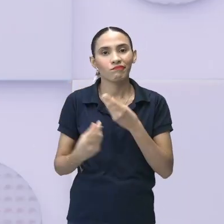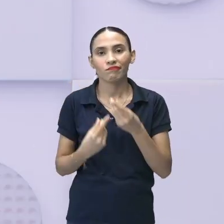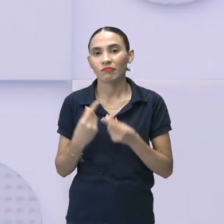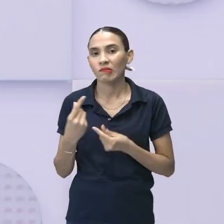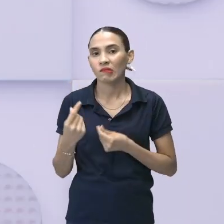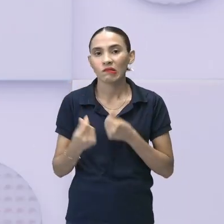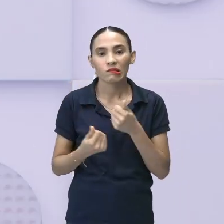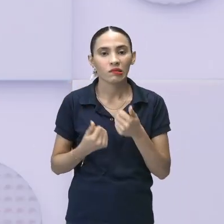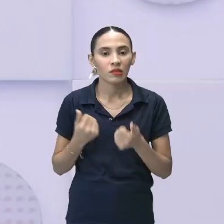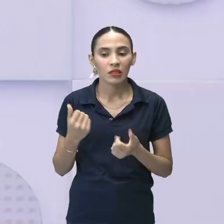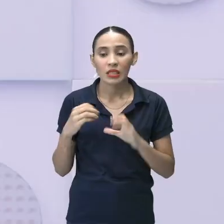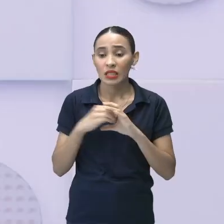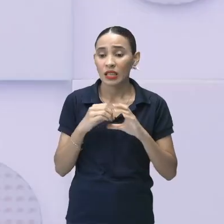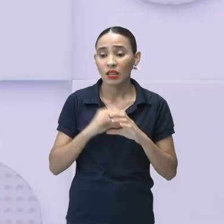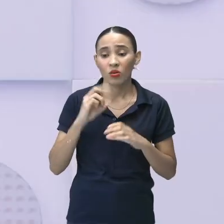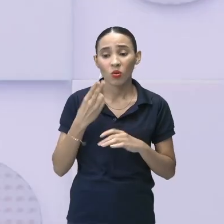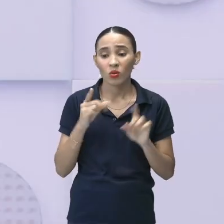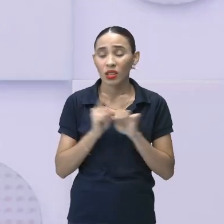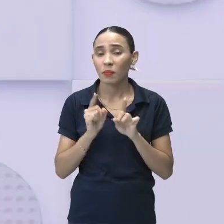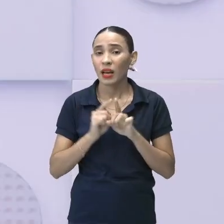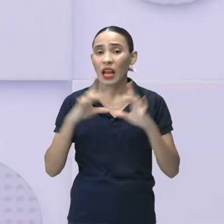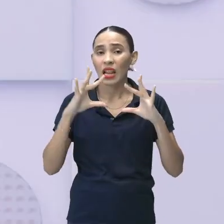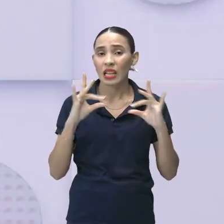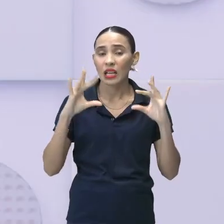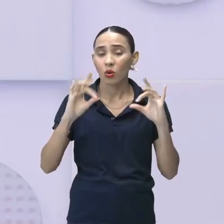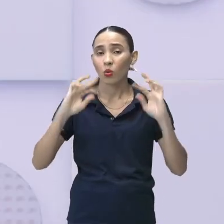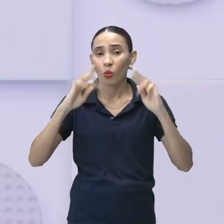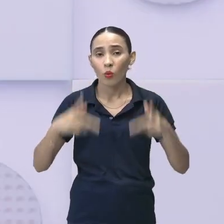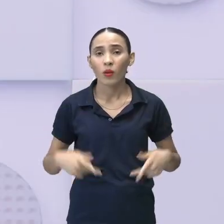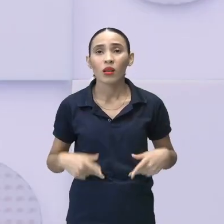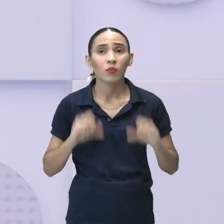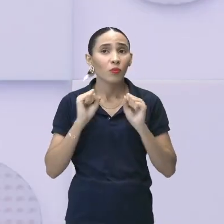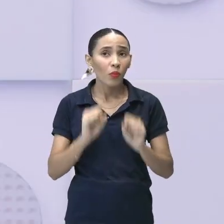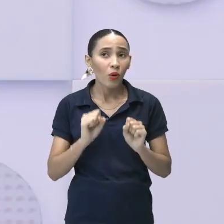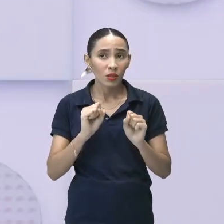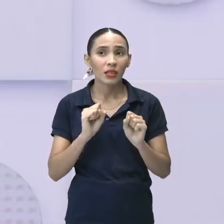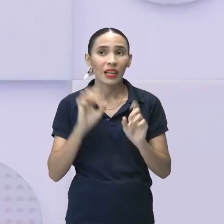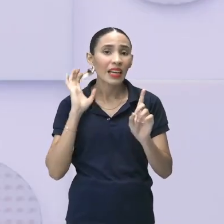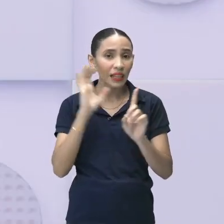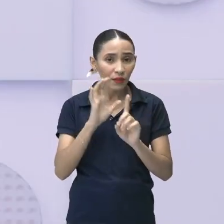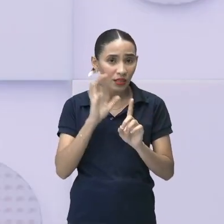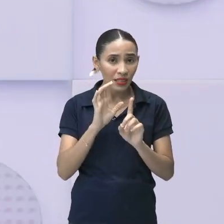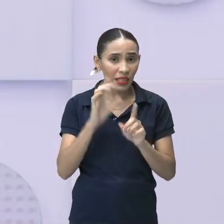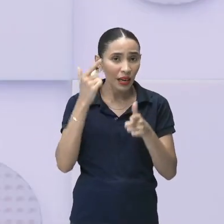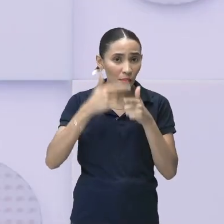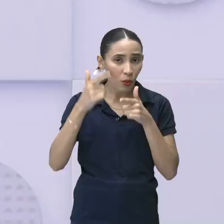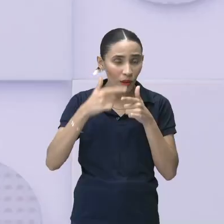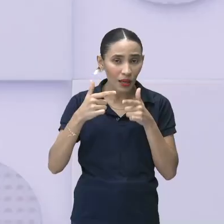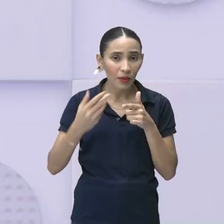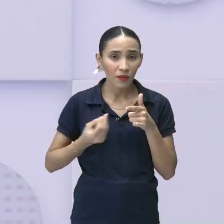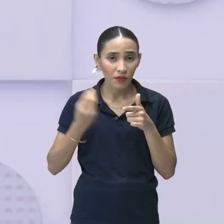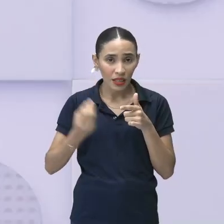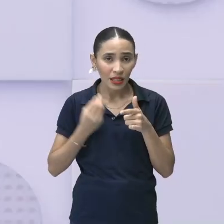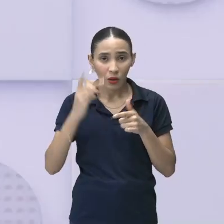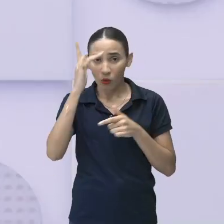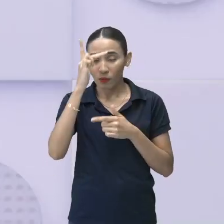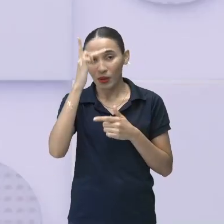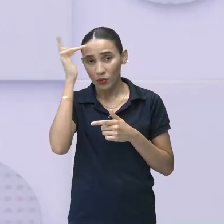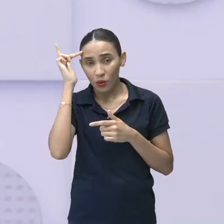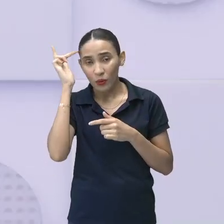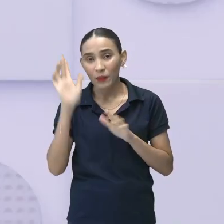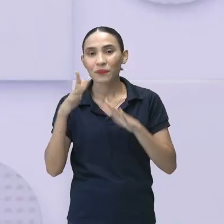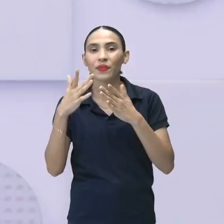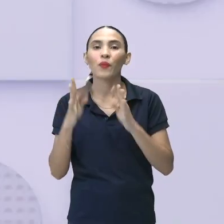de discussão da bioética, né? Então, para pensar, por exemplo, nós tivemos há pouco tempo o desenvolvimento